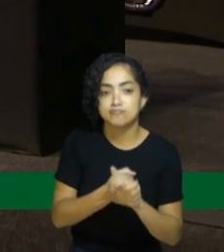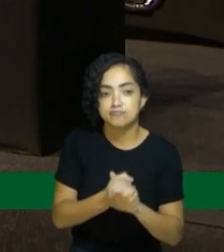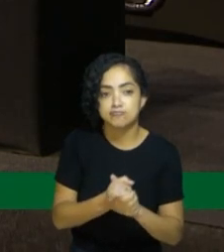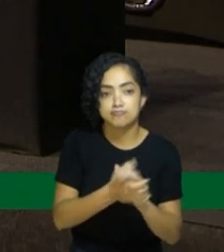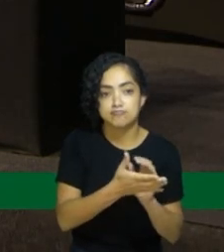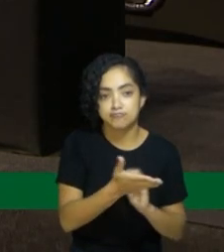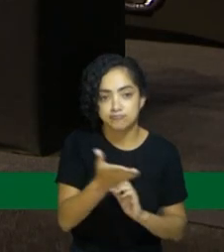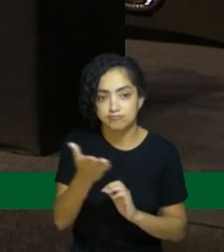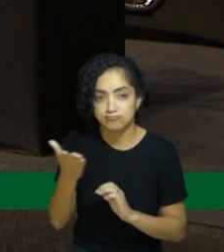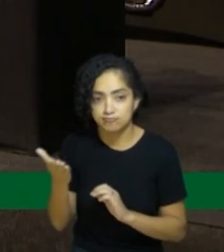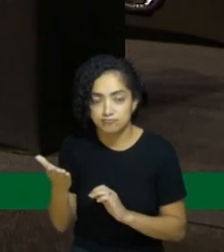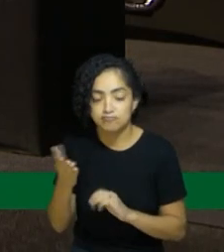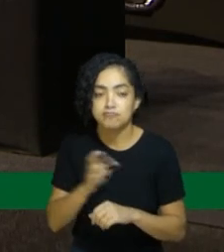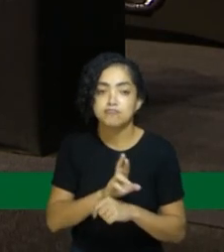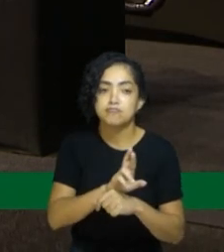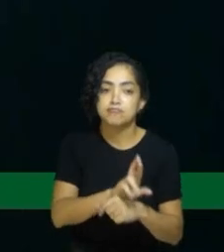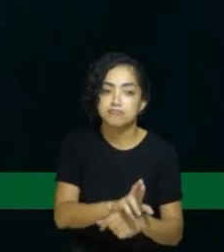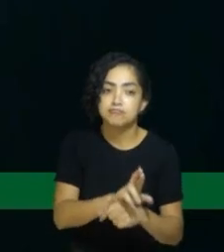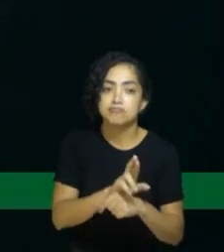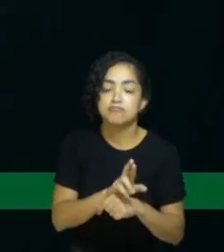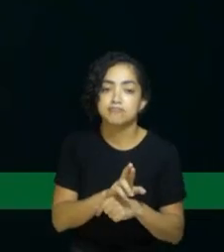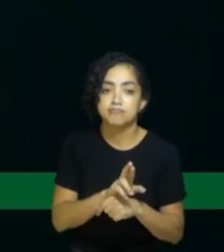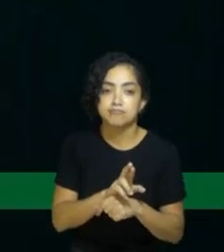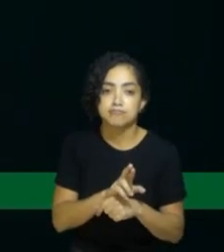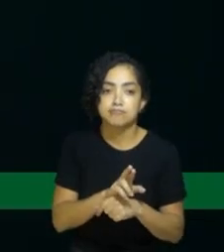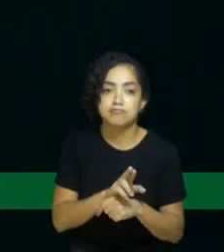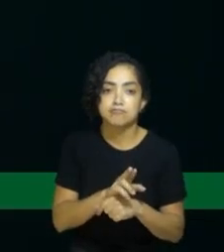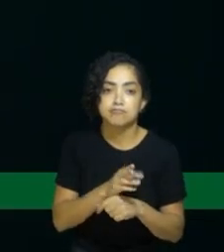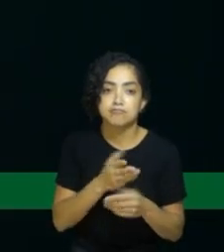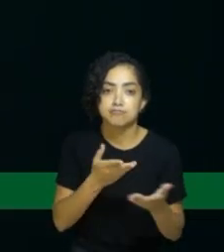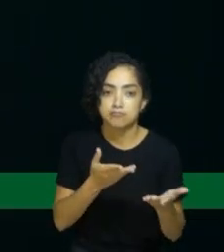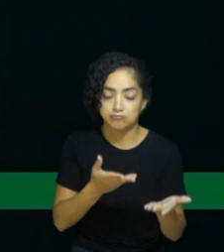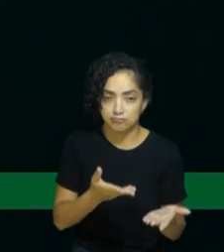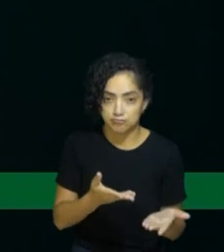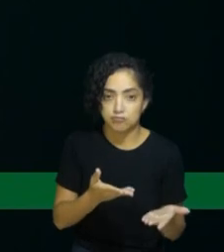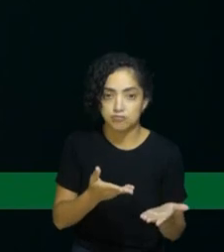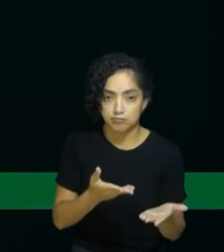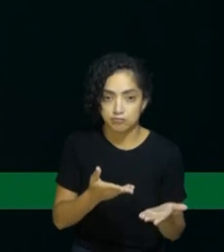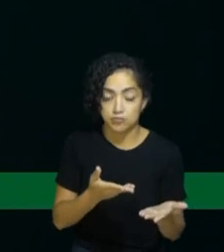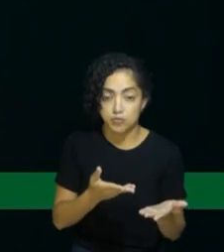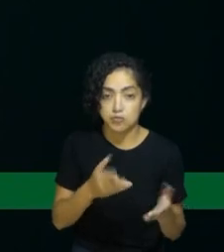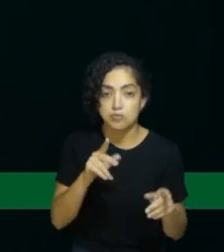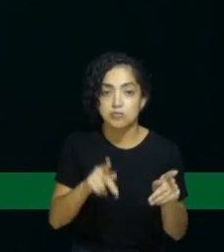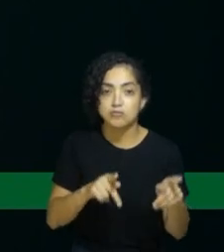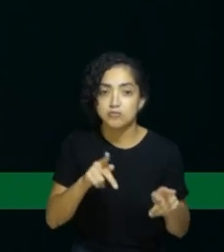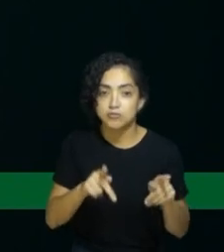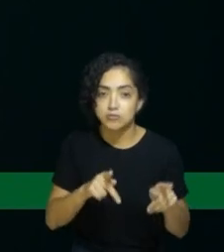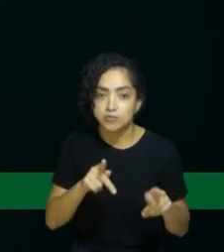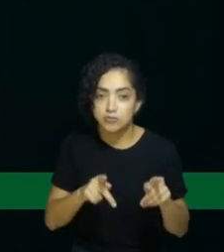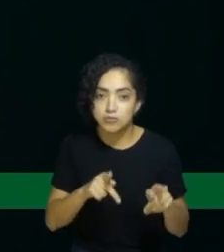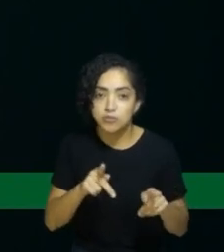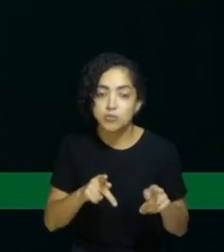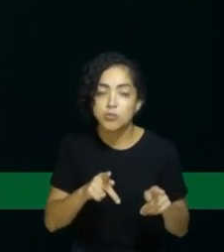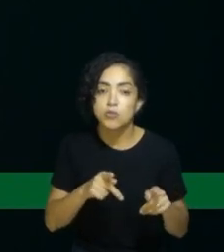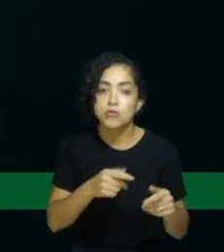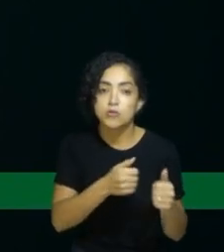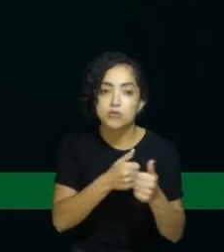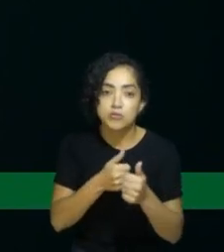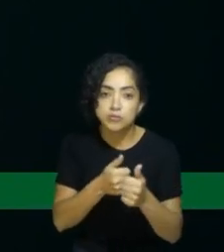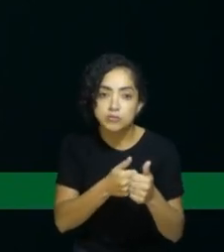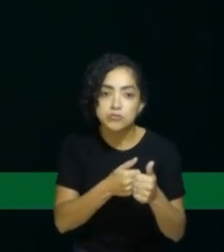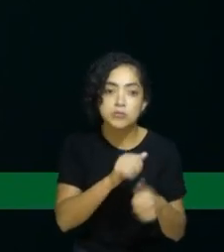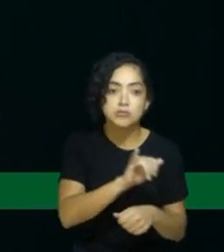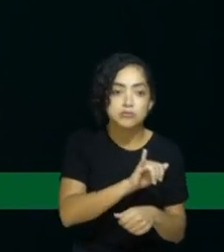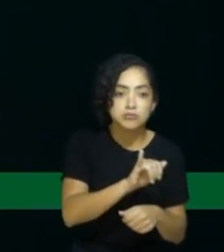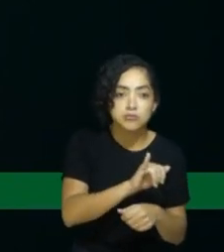toda a representação aqui do do do nosso povo do Vale do Itajaí de Blumenal de todas